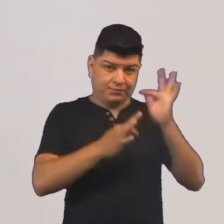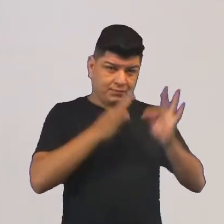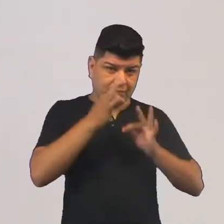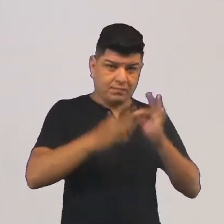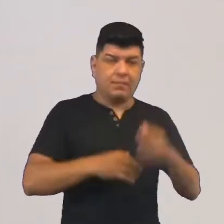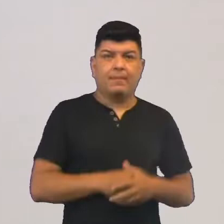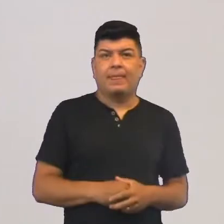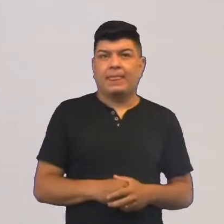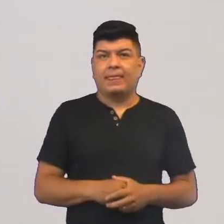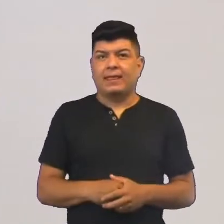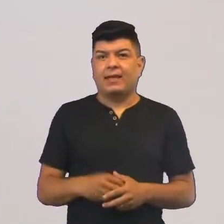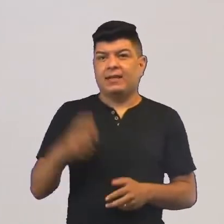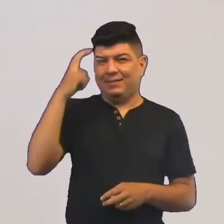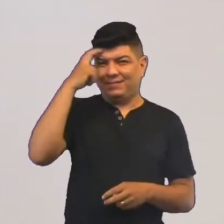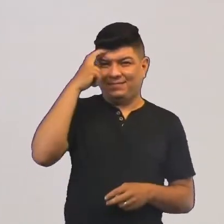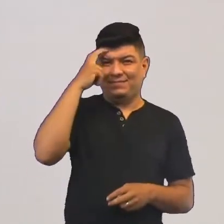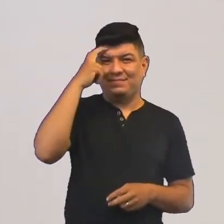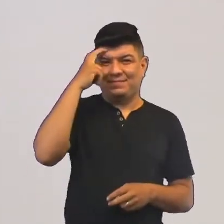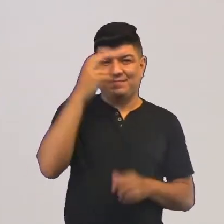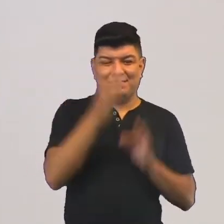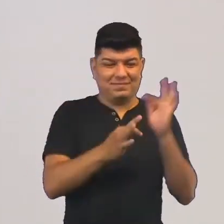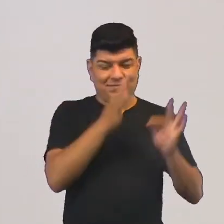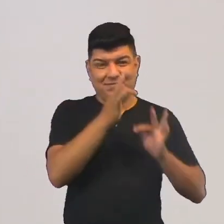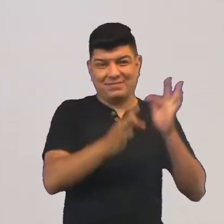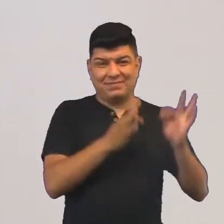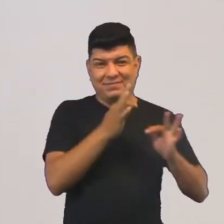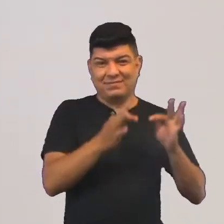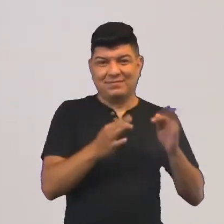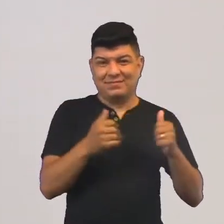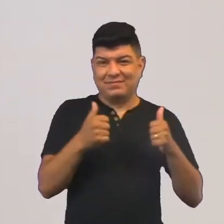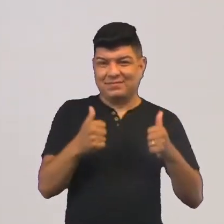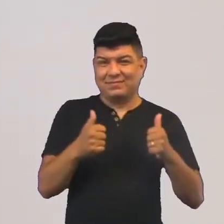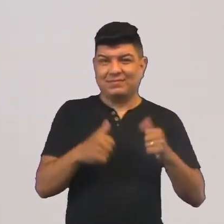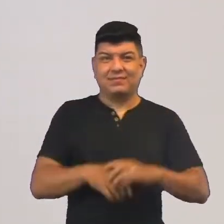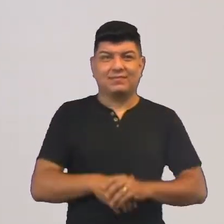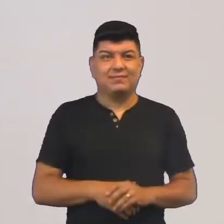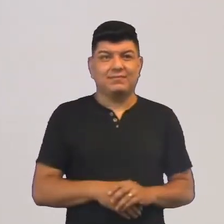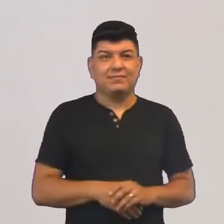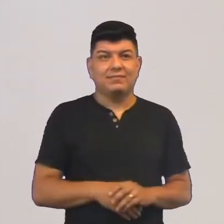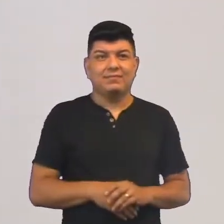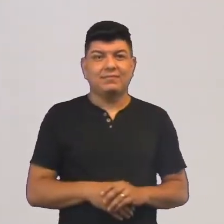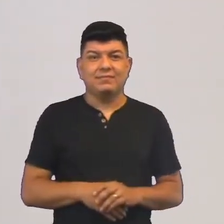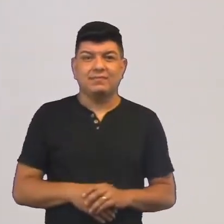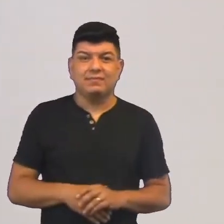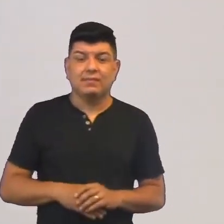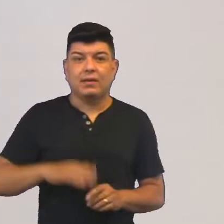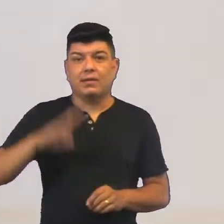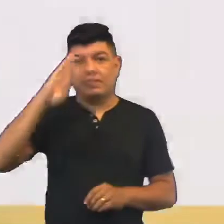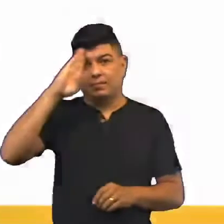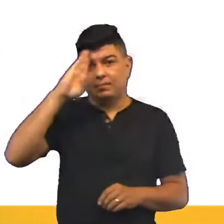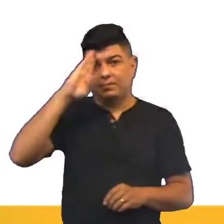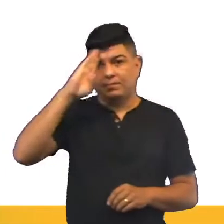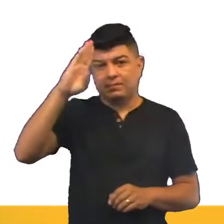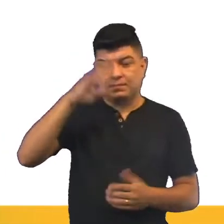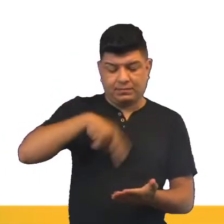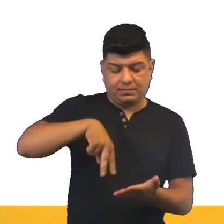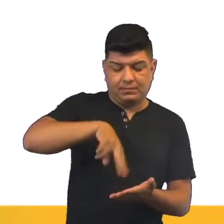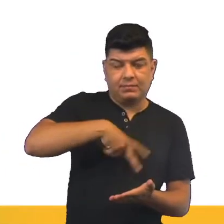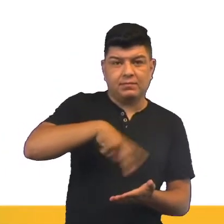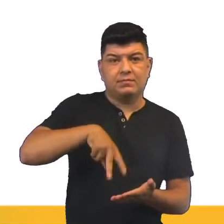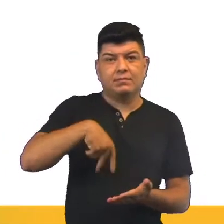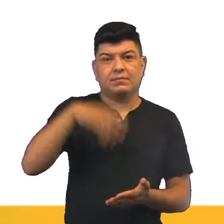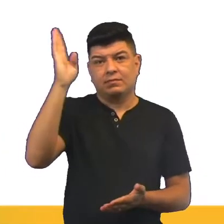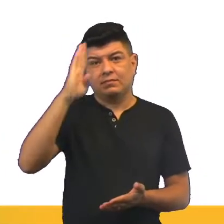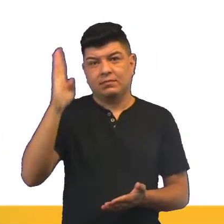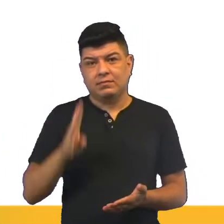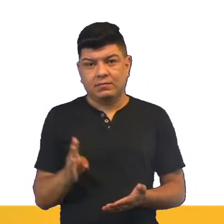folclóricas, né? Nossa cultura folclórica, certo? Bom, principais danças folclóricas. No